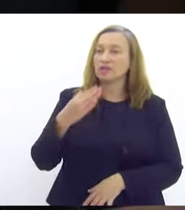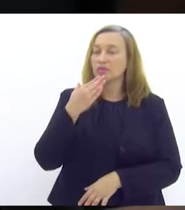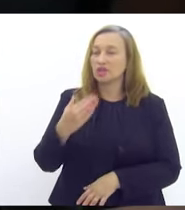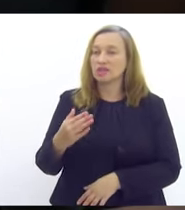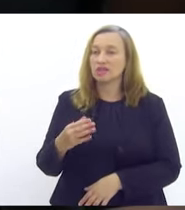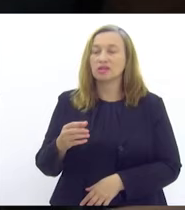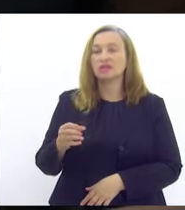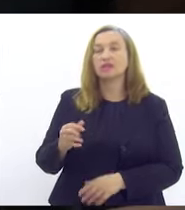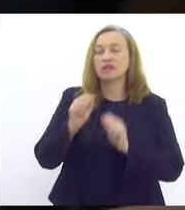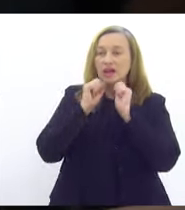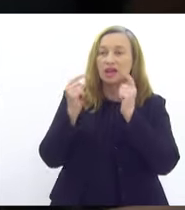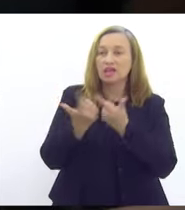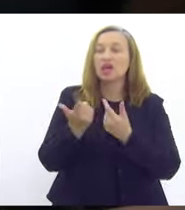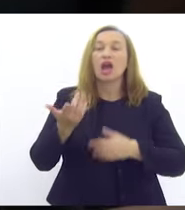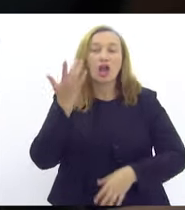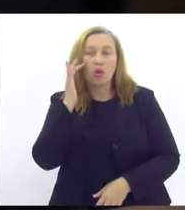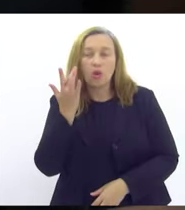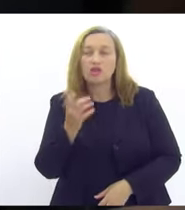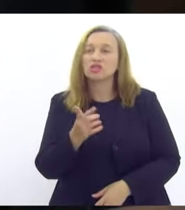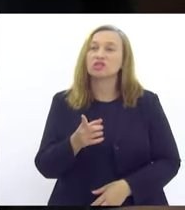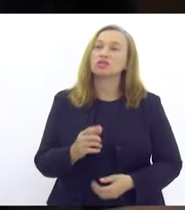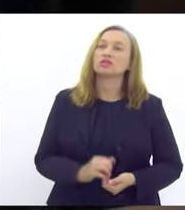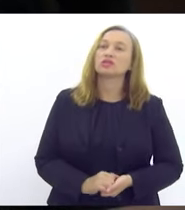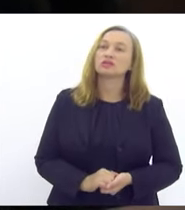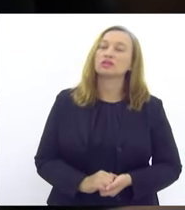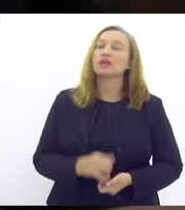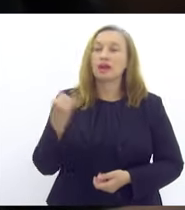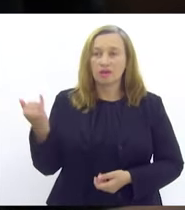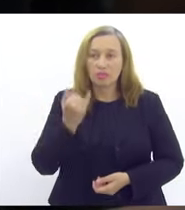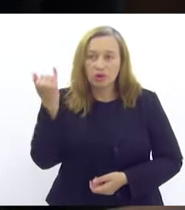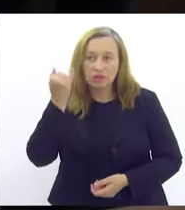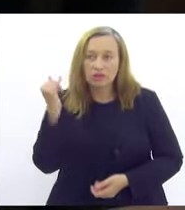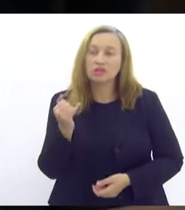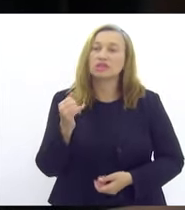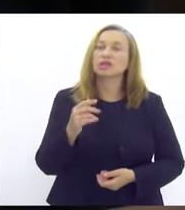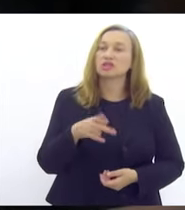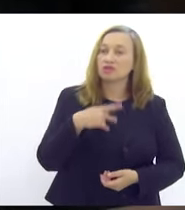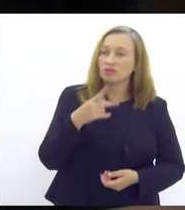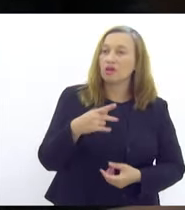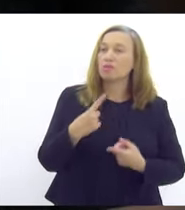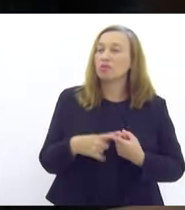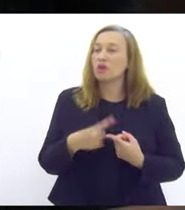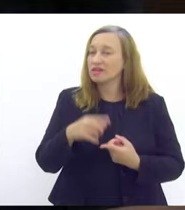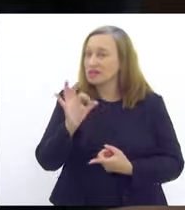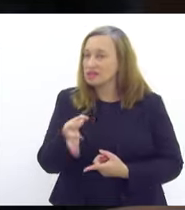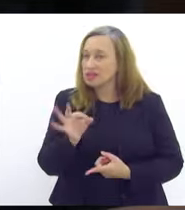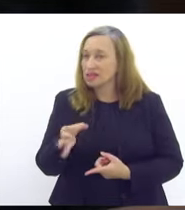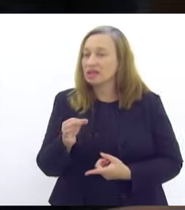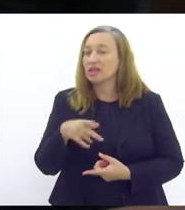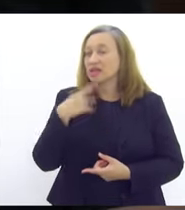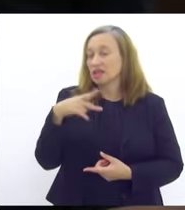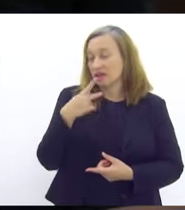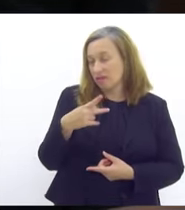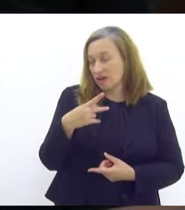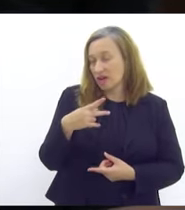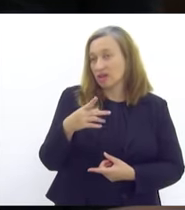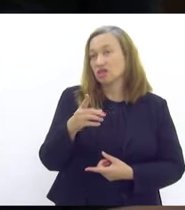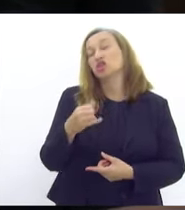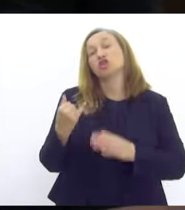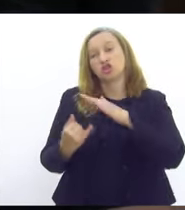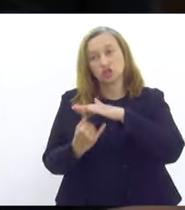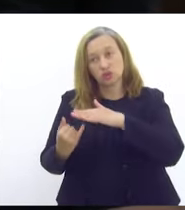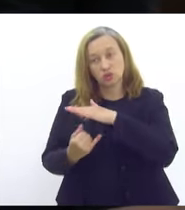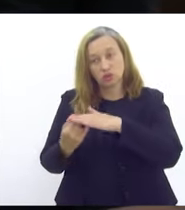Então, eu acho que essa sinalização é importante que a gente dê, porque é óbvio, se a gente está falando de